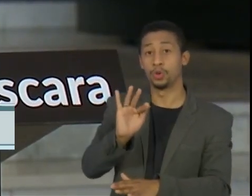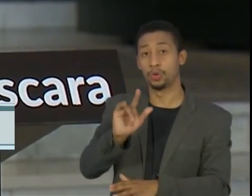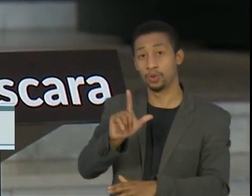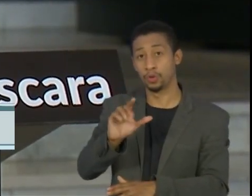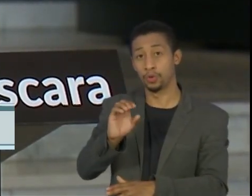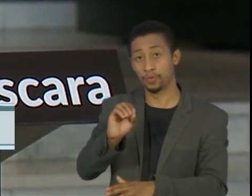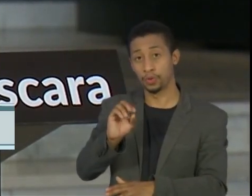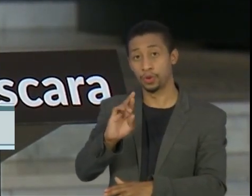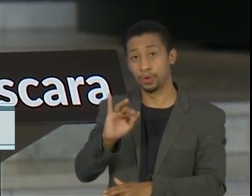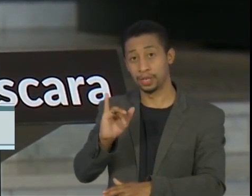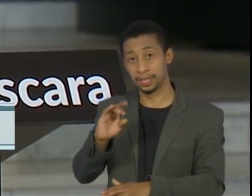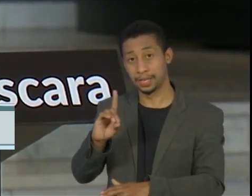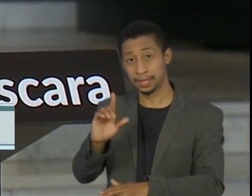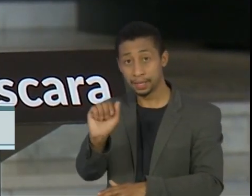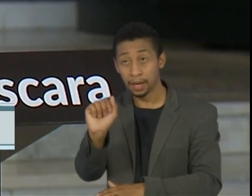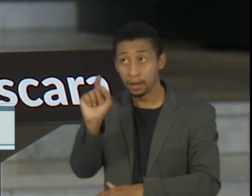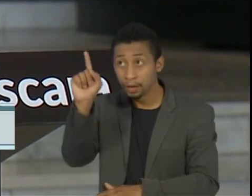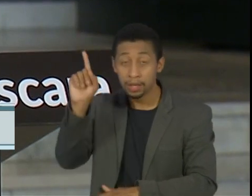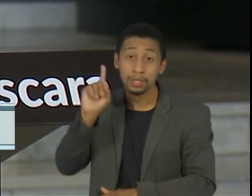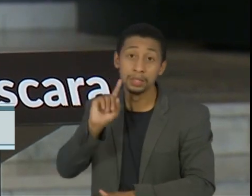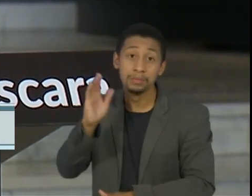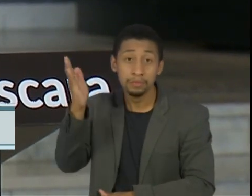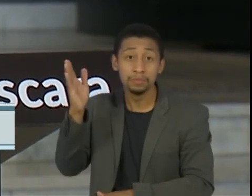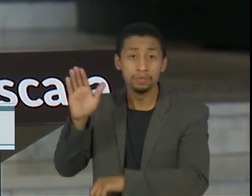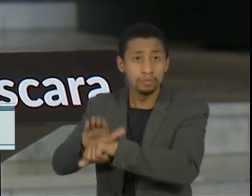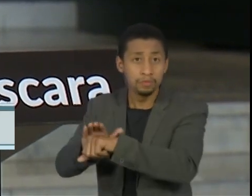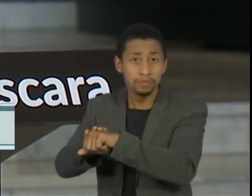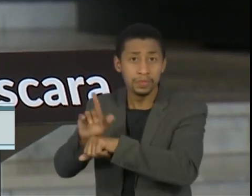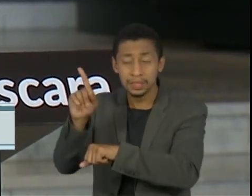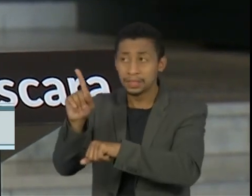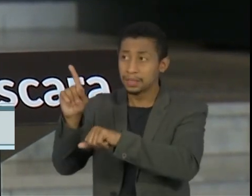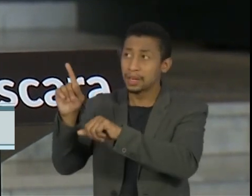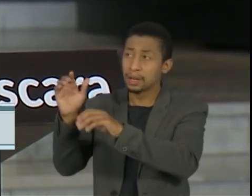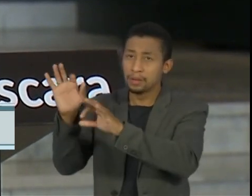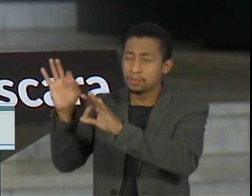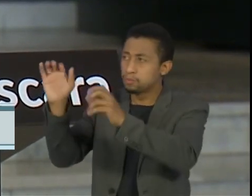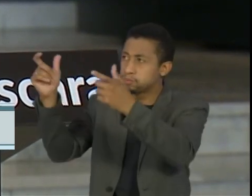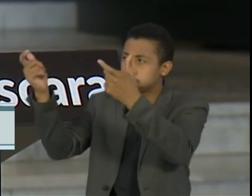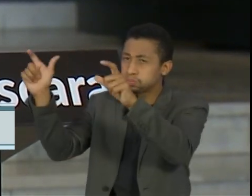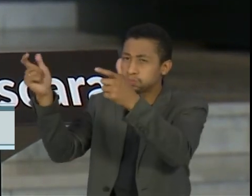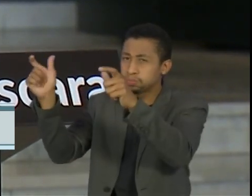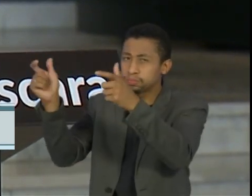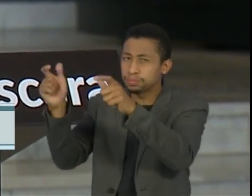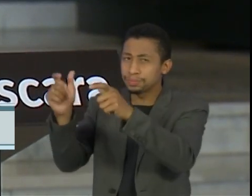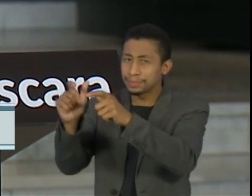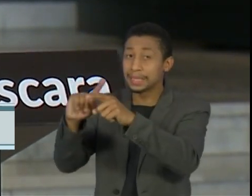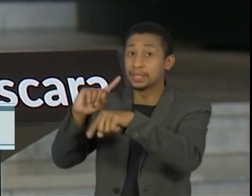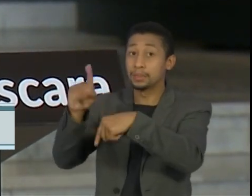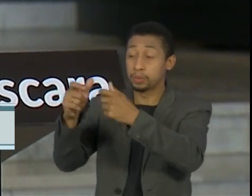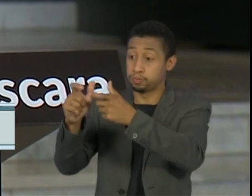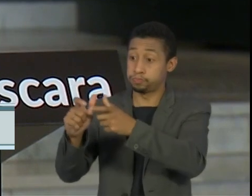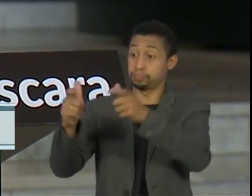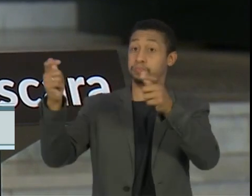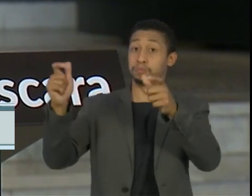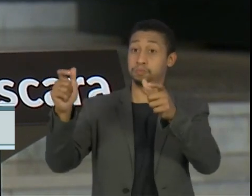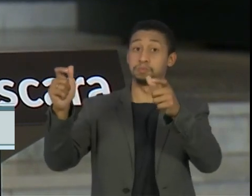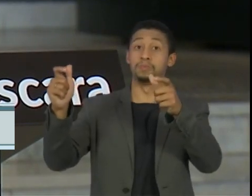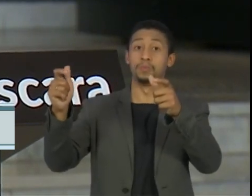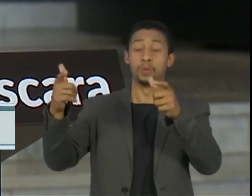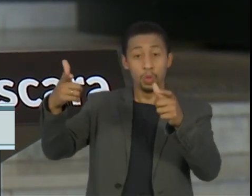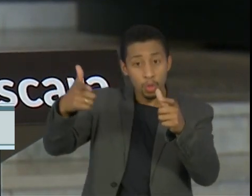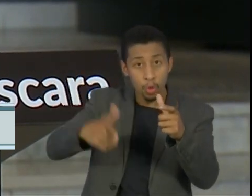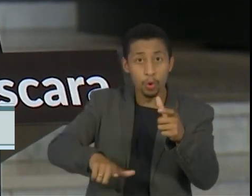é um aumento do número de casos numa segunda onda, os casos já estavam regredindo e houve uma aceleração na